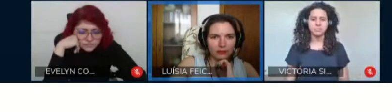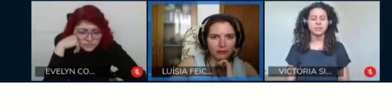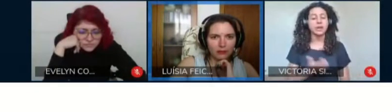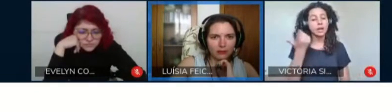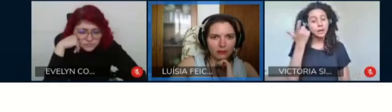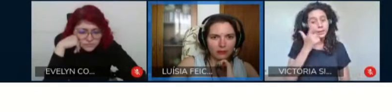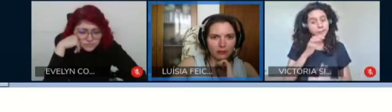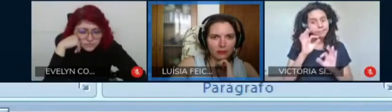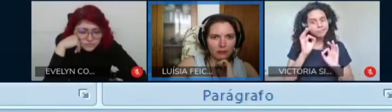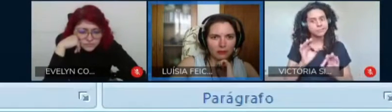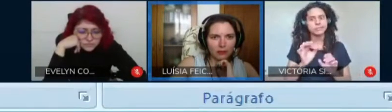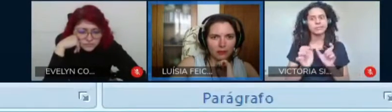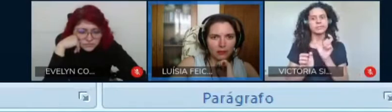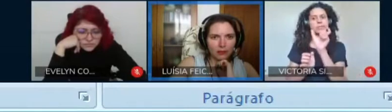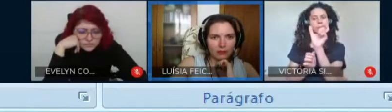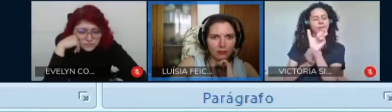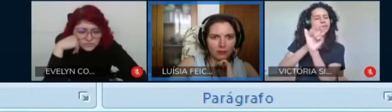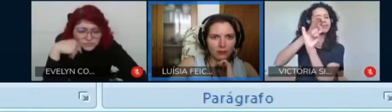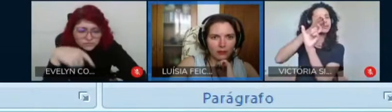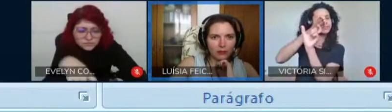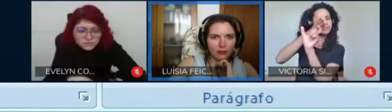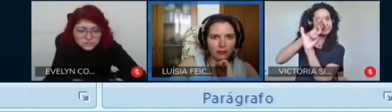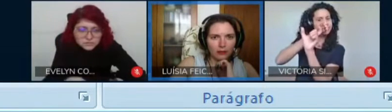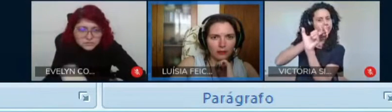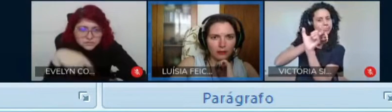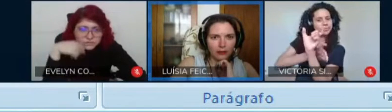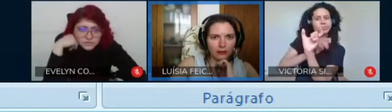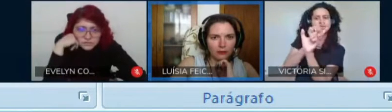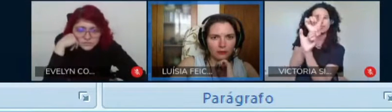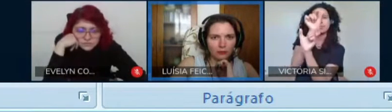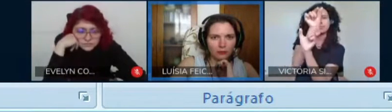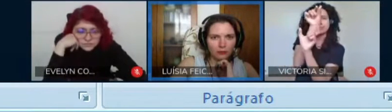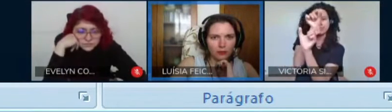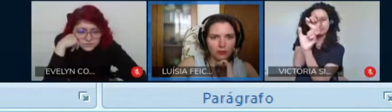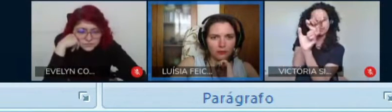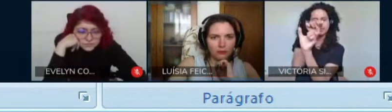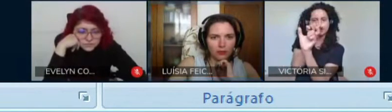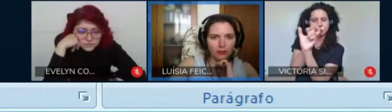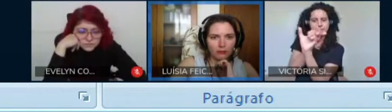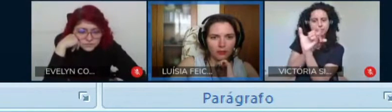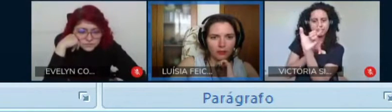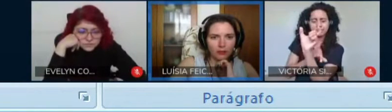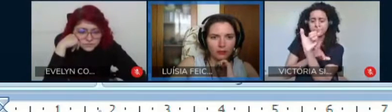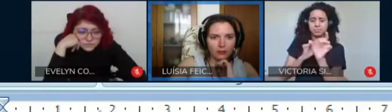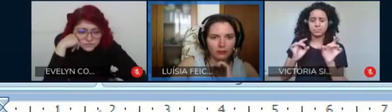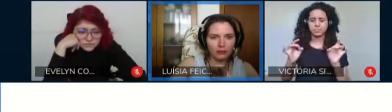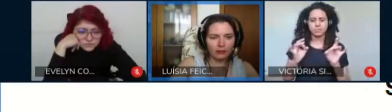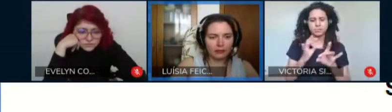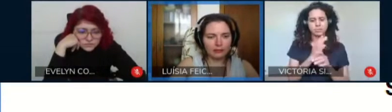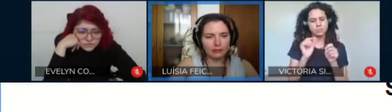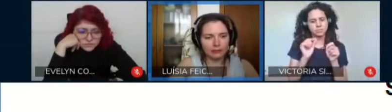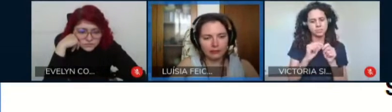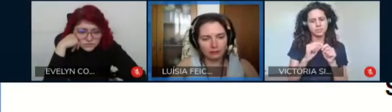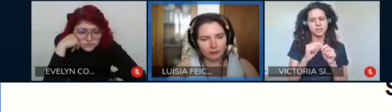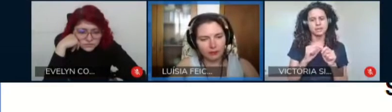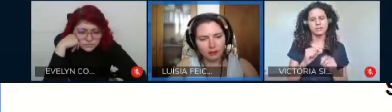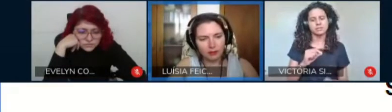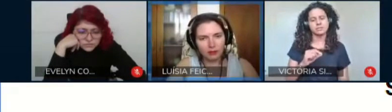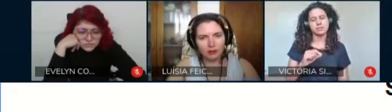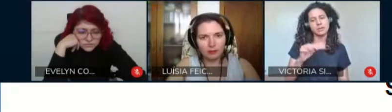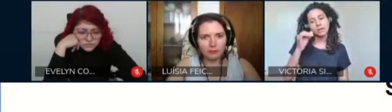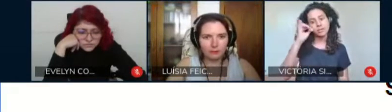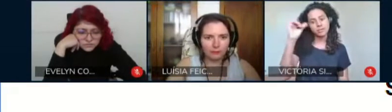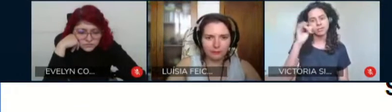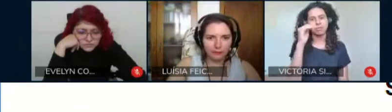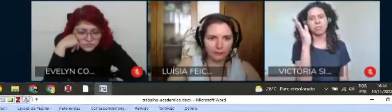desses itens aqui. Então, eu venho aqui e arrasto para que fique na linha certa.